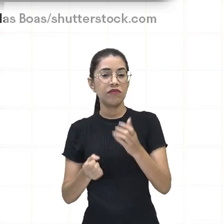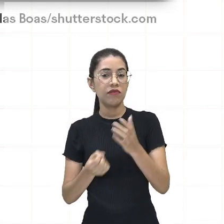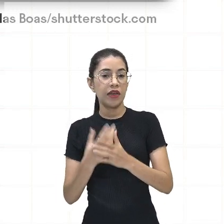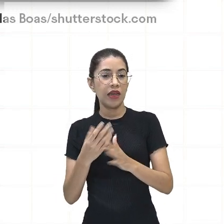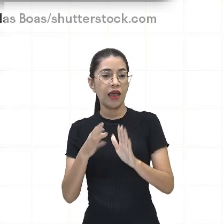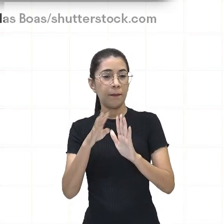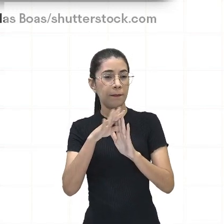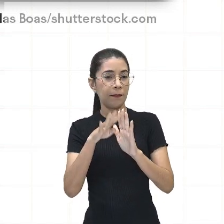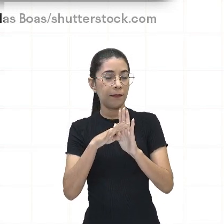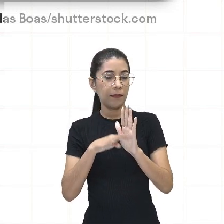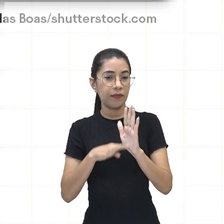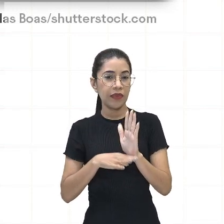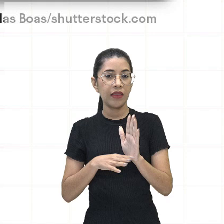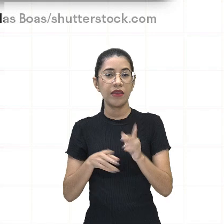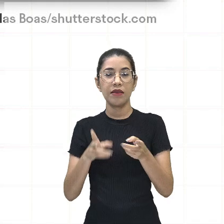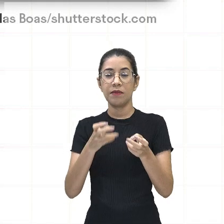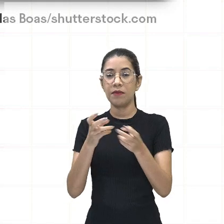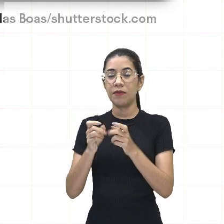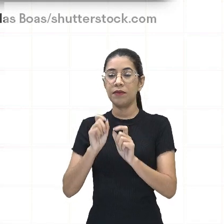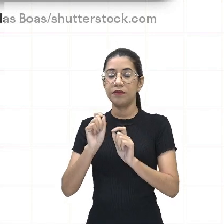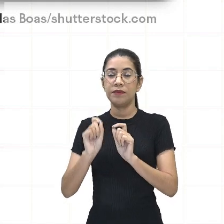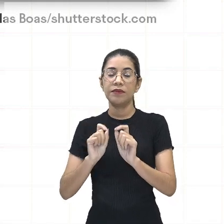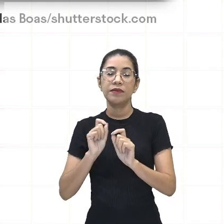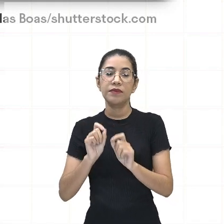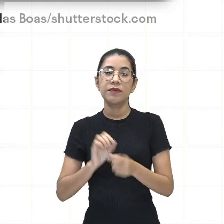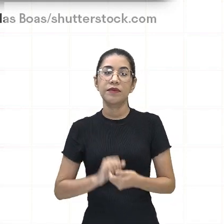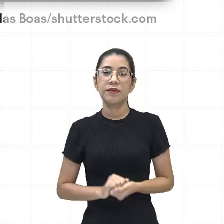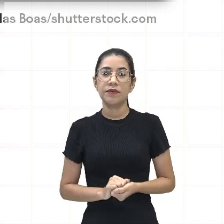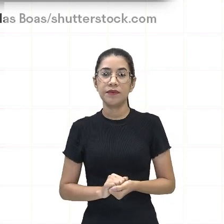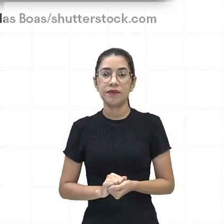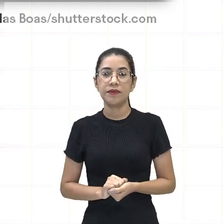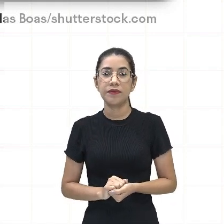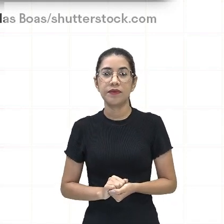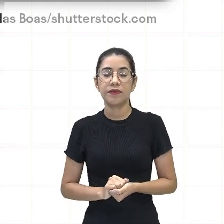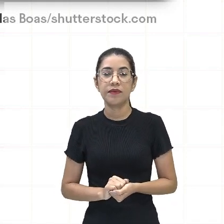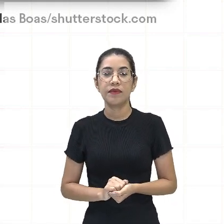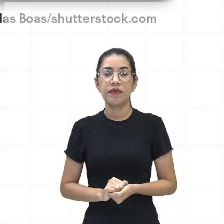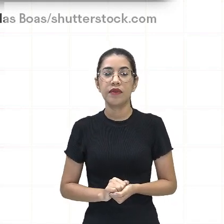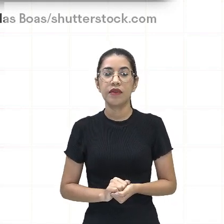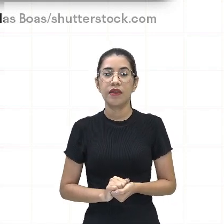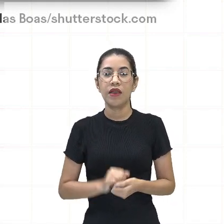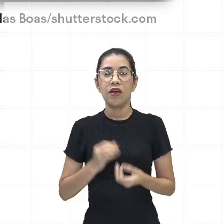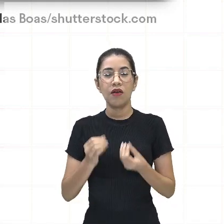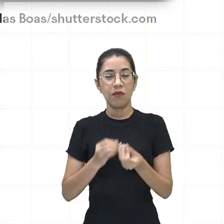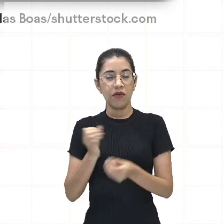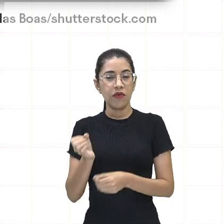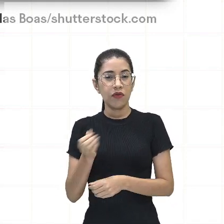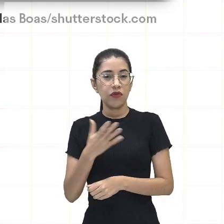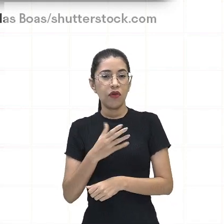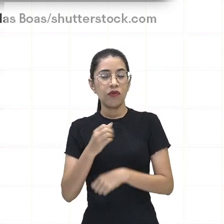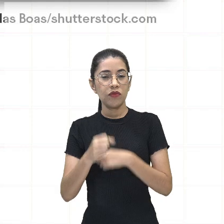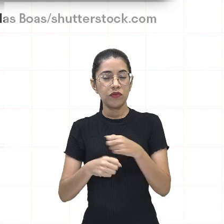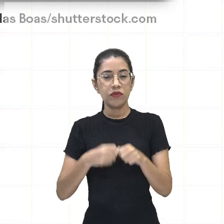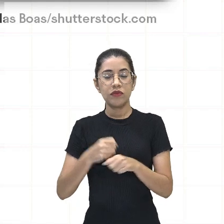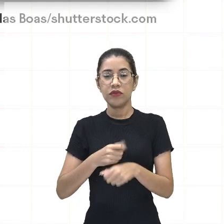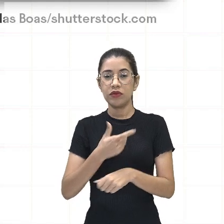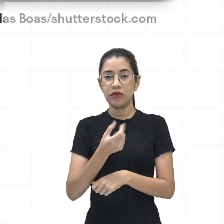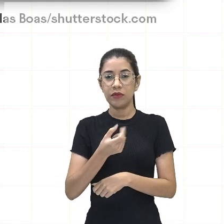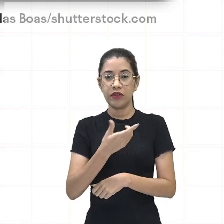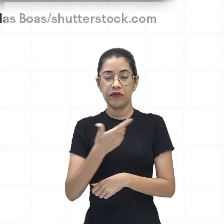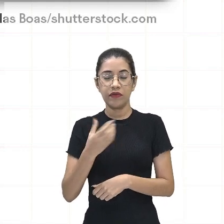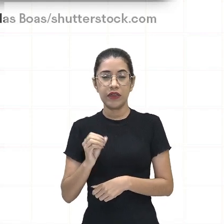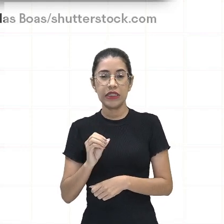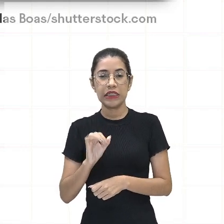gente observar aí a atualização que a gente viu do ano de 2020, comparando com o